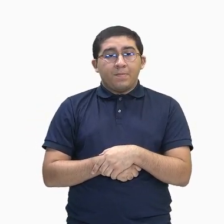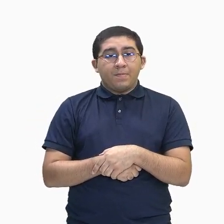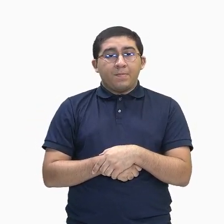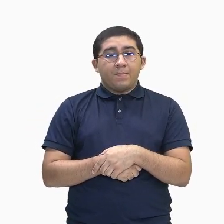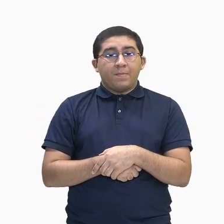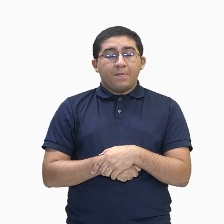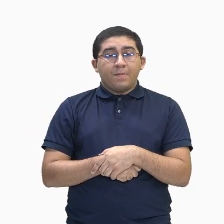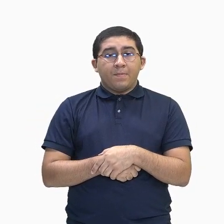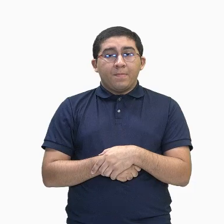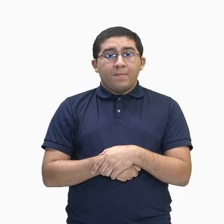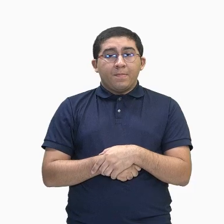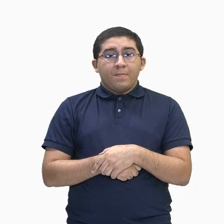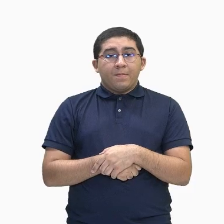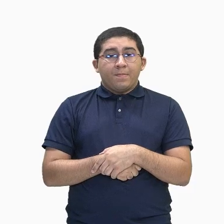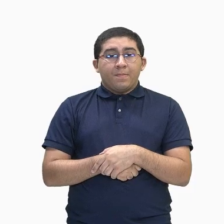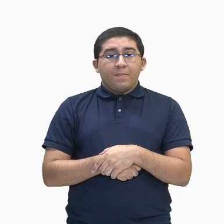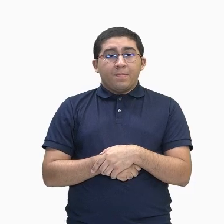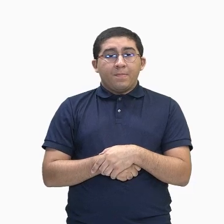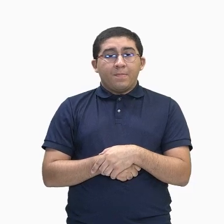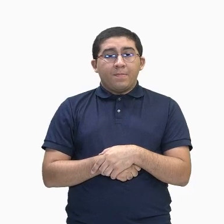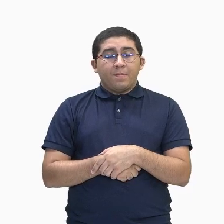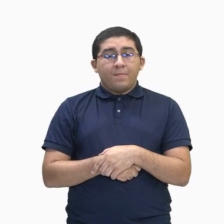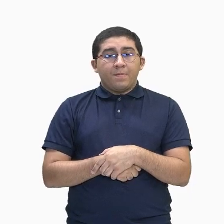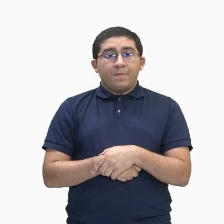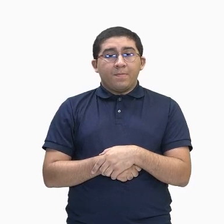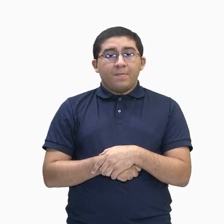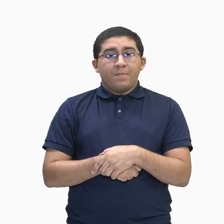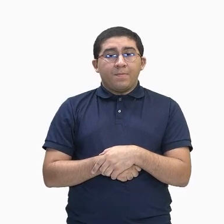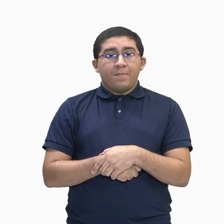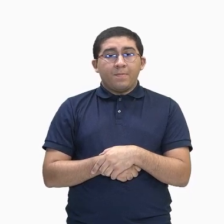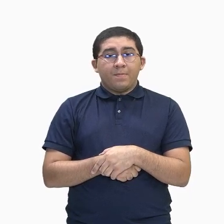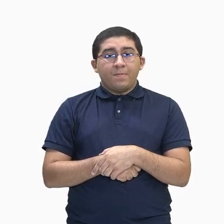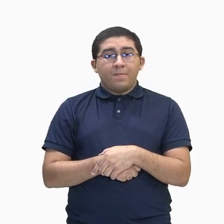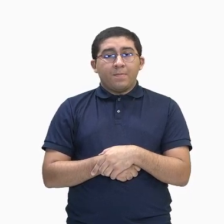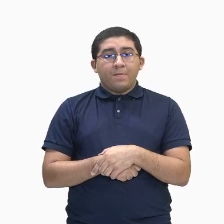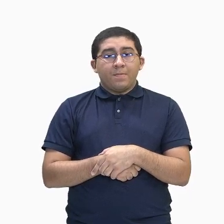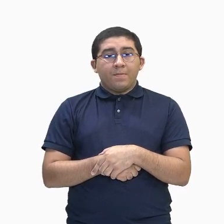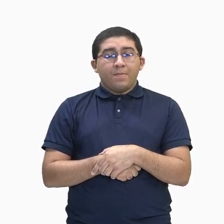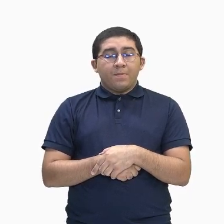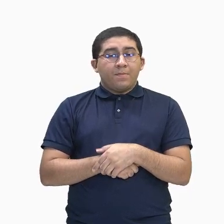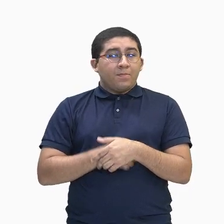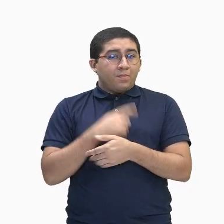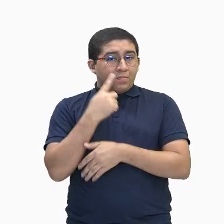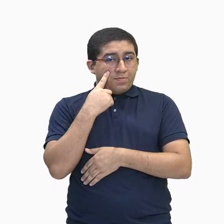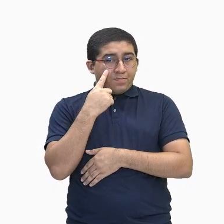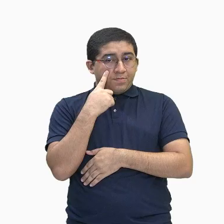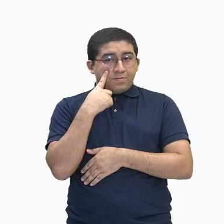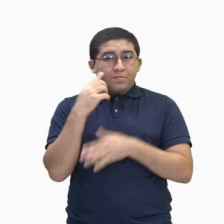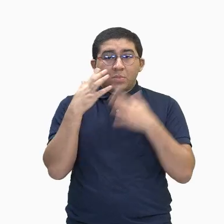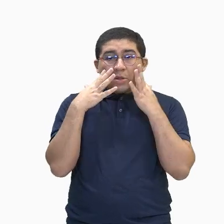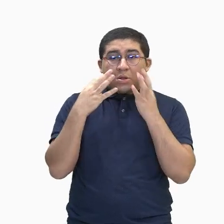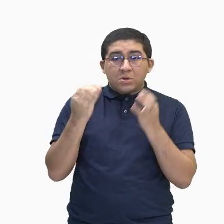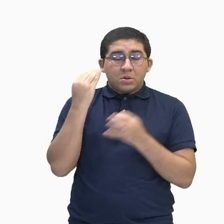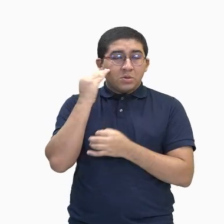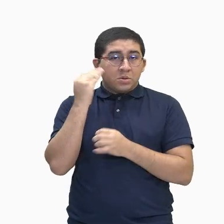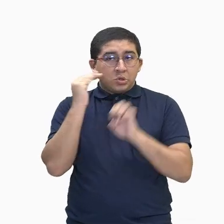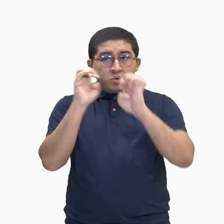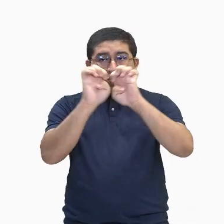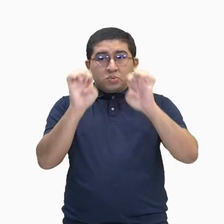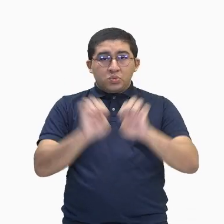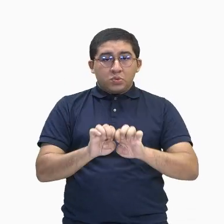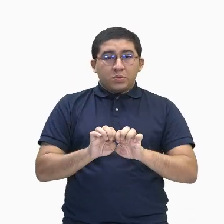né? Ok? Vejam aqui um pouquinho sobre o past continuous, para que vocês possam entender aqui a estrutura. Vamos